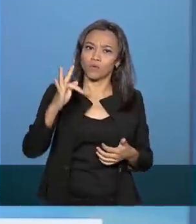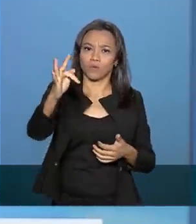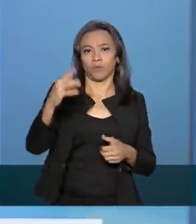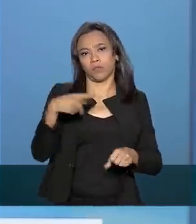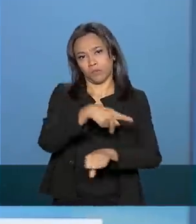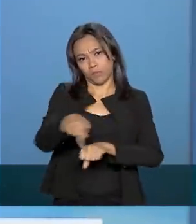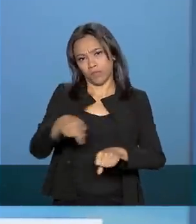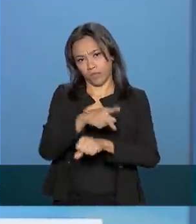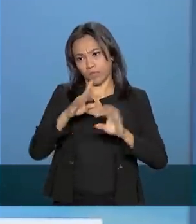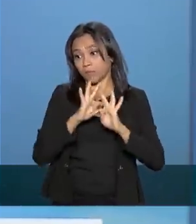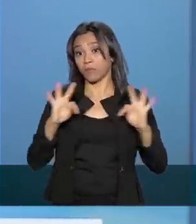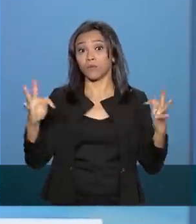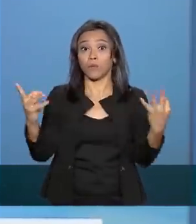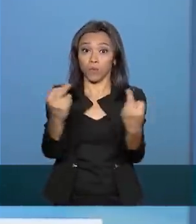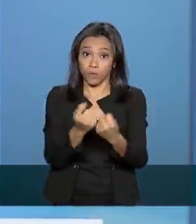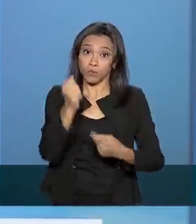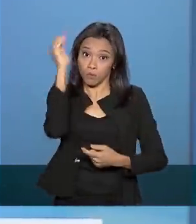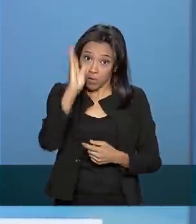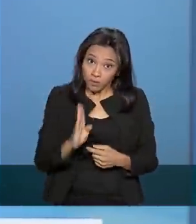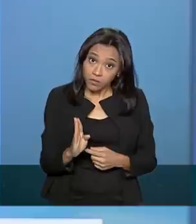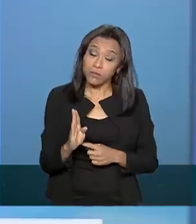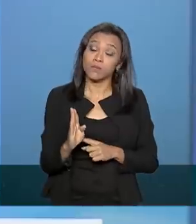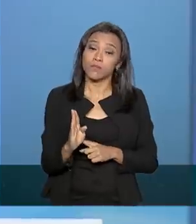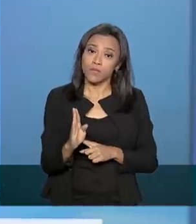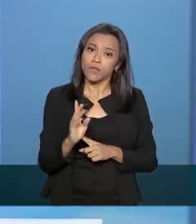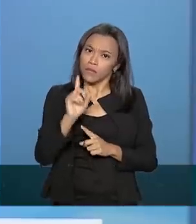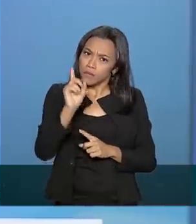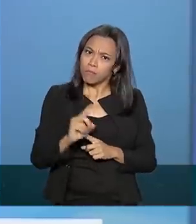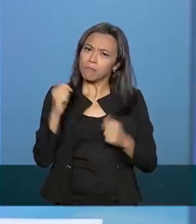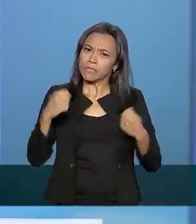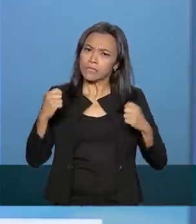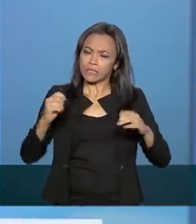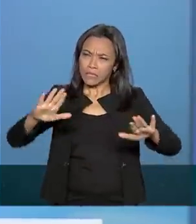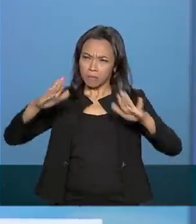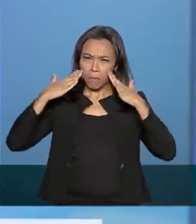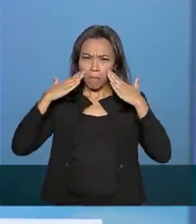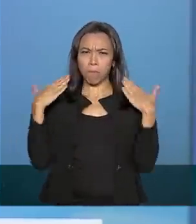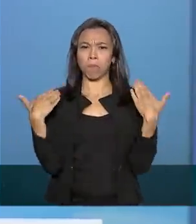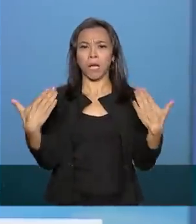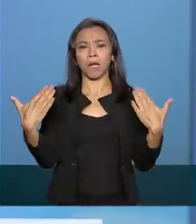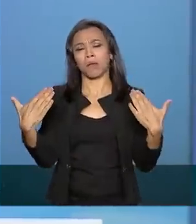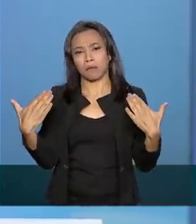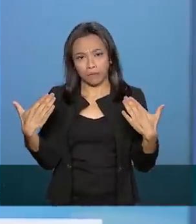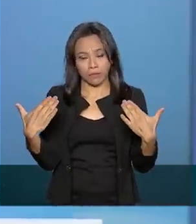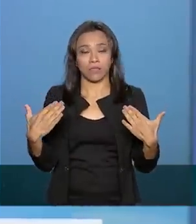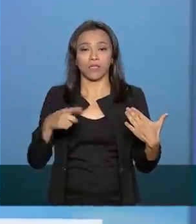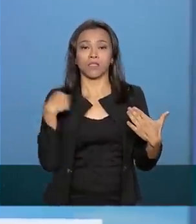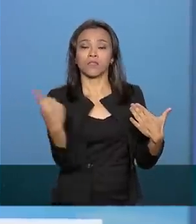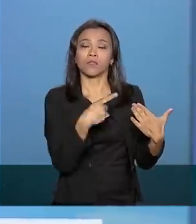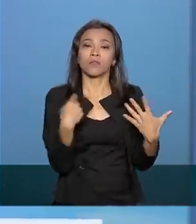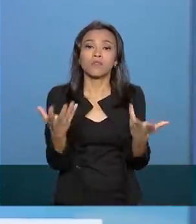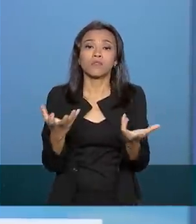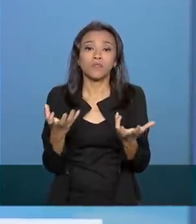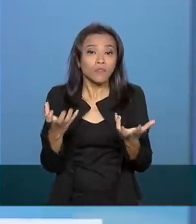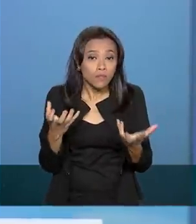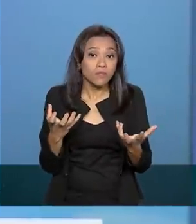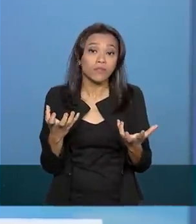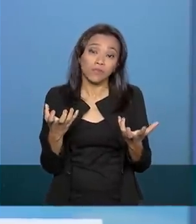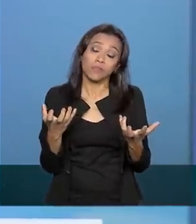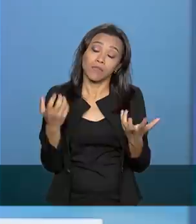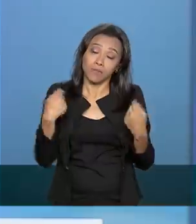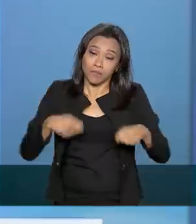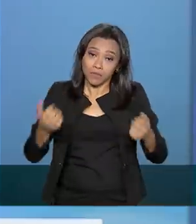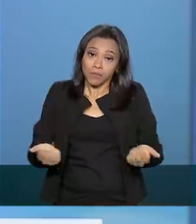todos, um Brasil que realmente deve estar no local de destaque e que nós queremos e ele